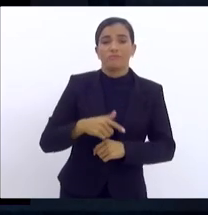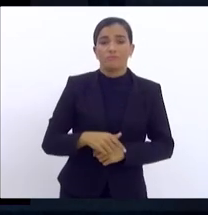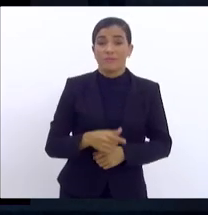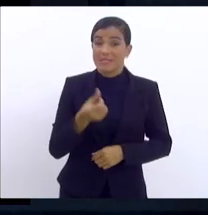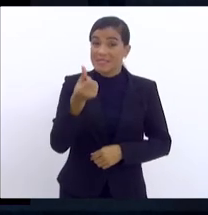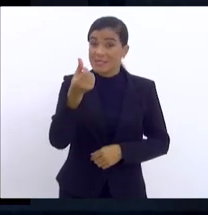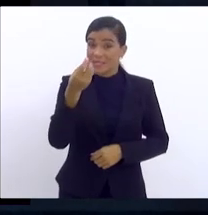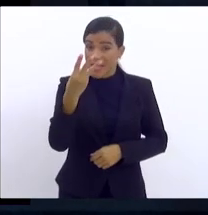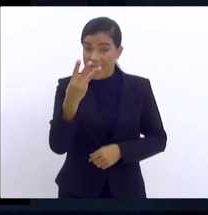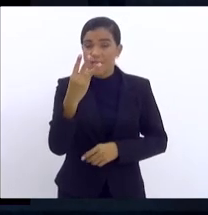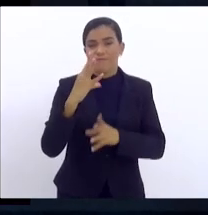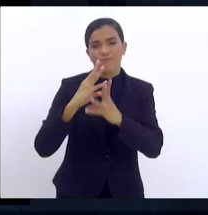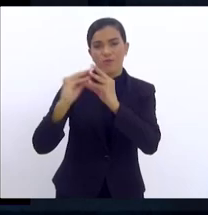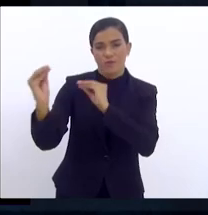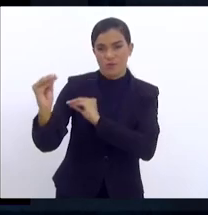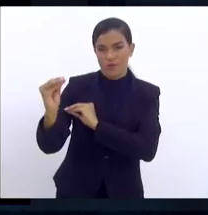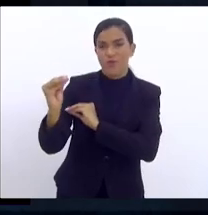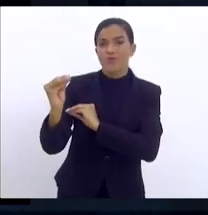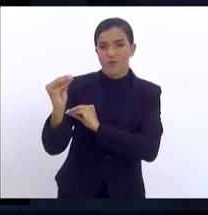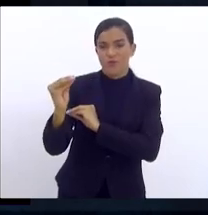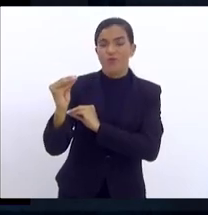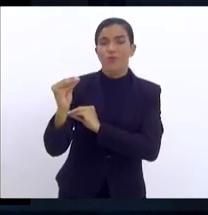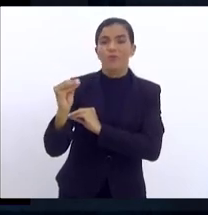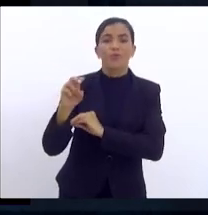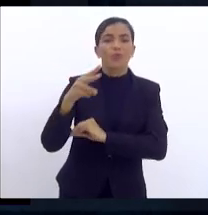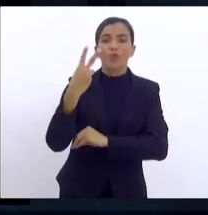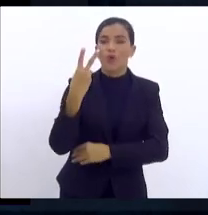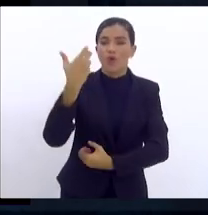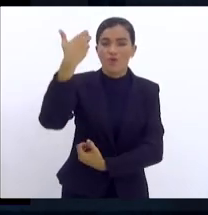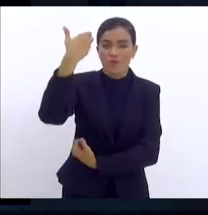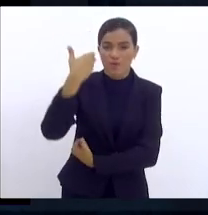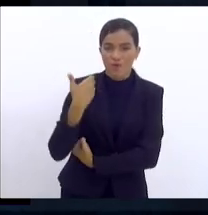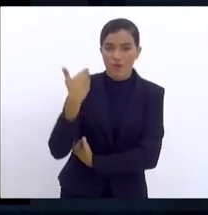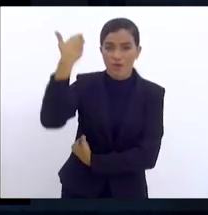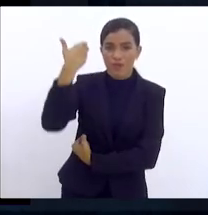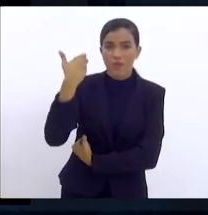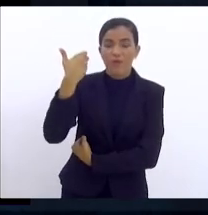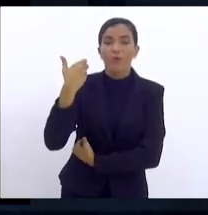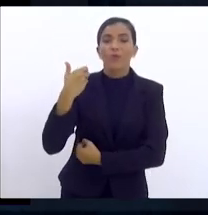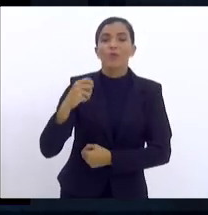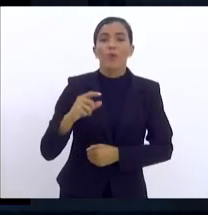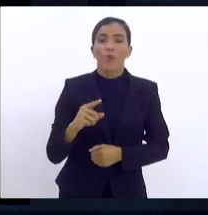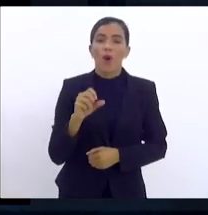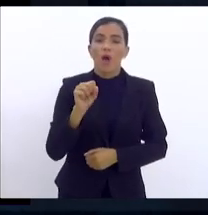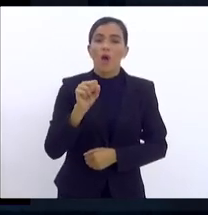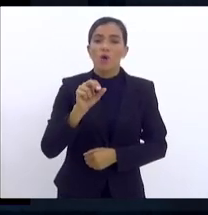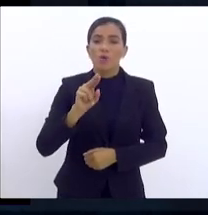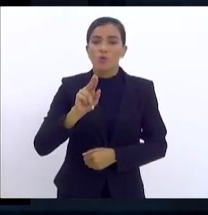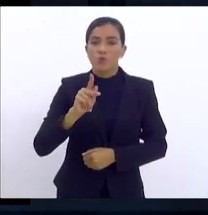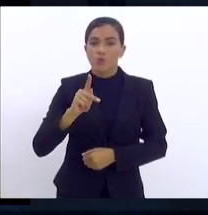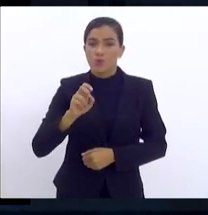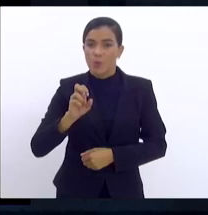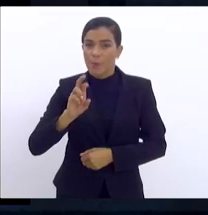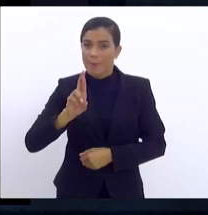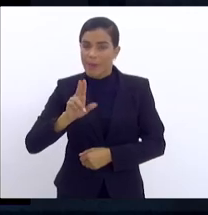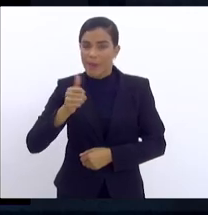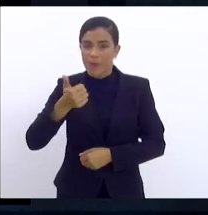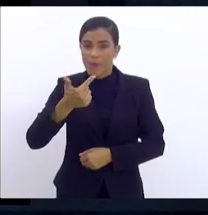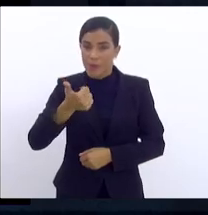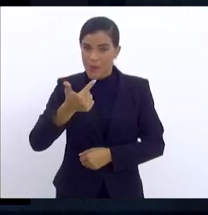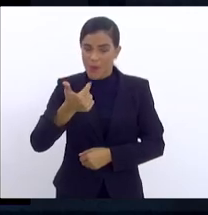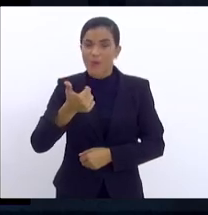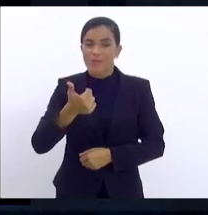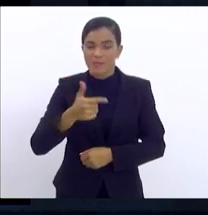dos três apreensão de dois fuzis e uma super 12 a super calibre 12 semi-automática